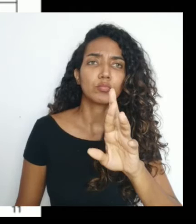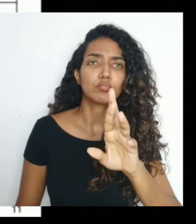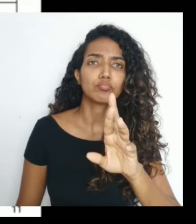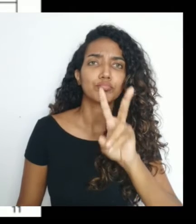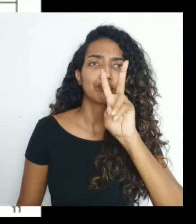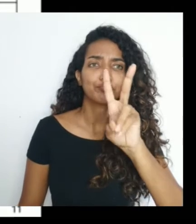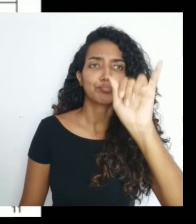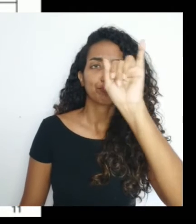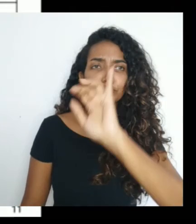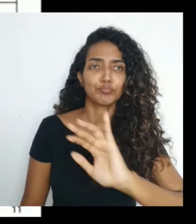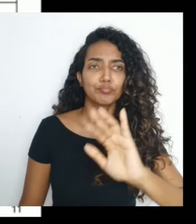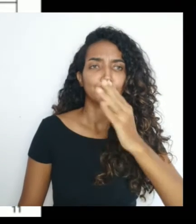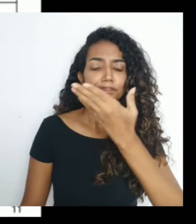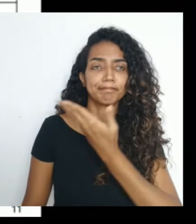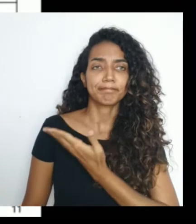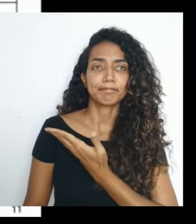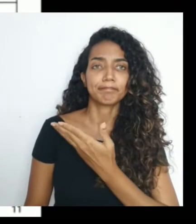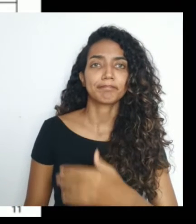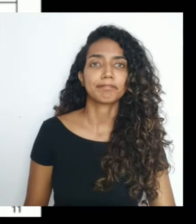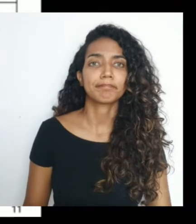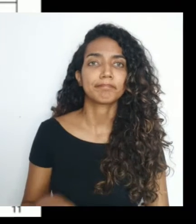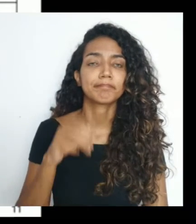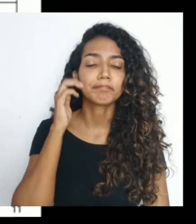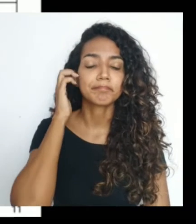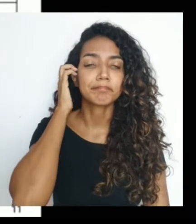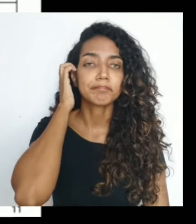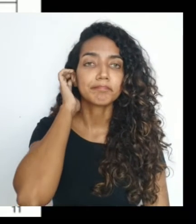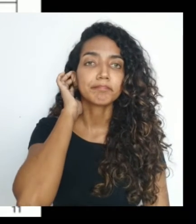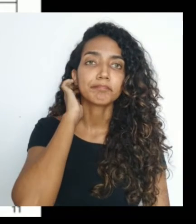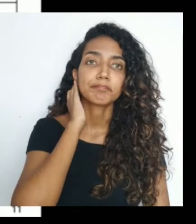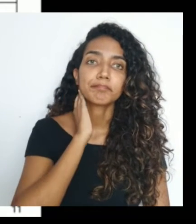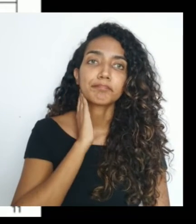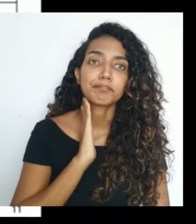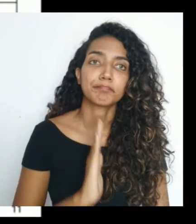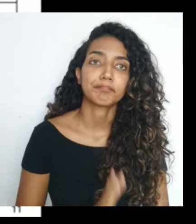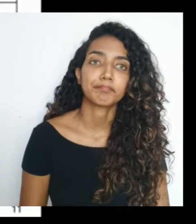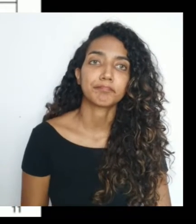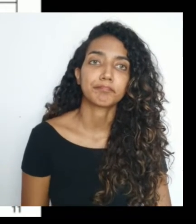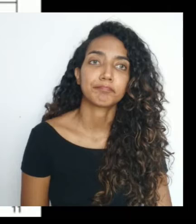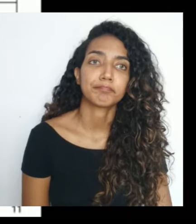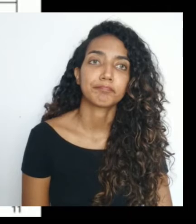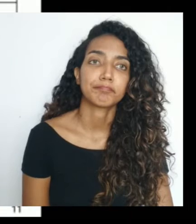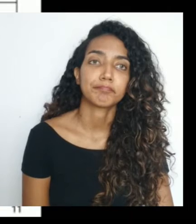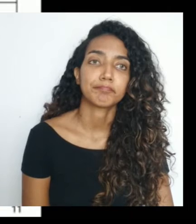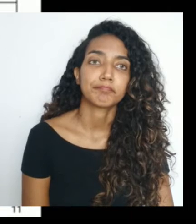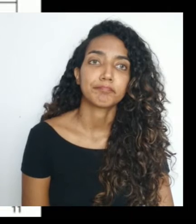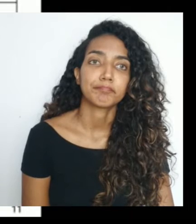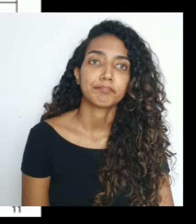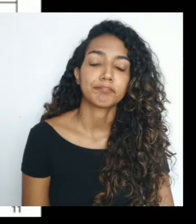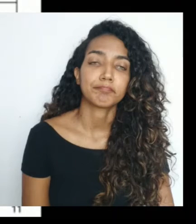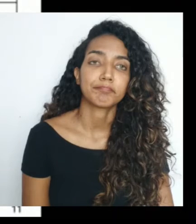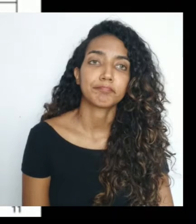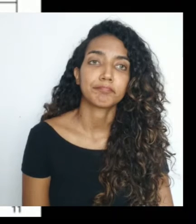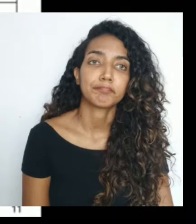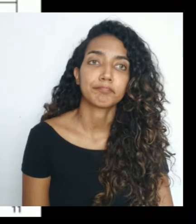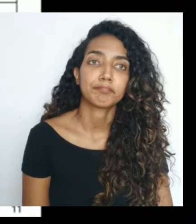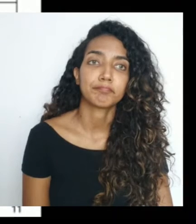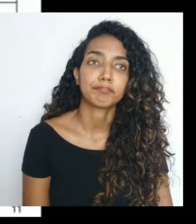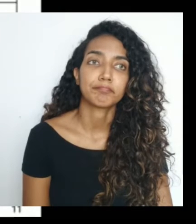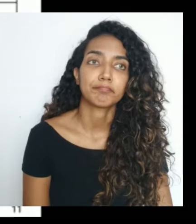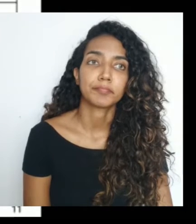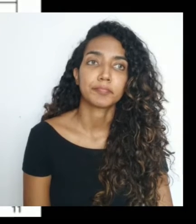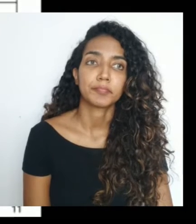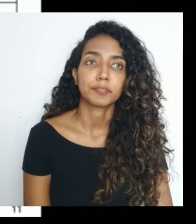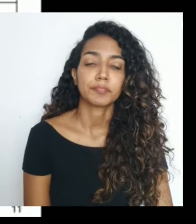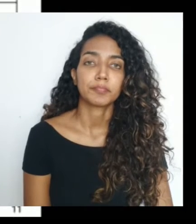de negação, desculpa, lógico de negação, operadores lógicos de e ou exclusivo. Alguns operadores desse não